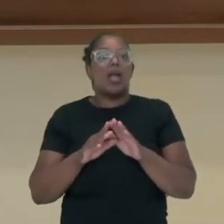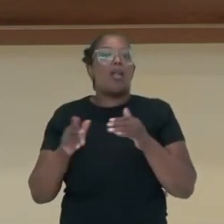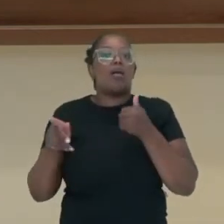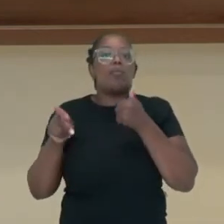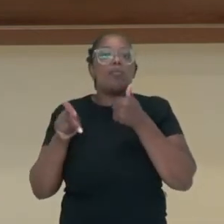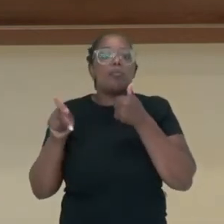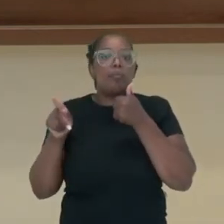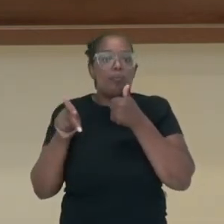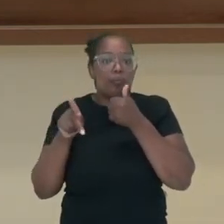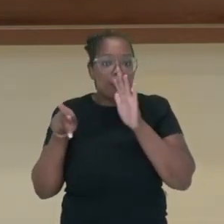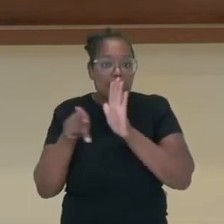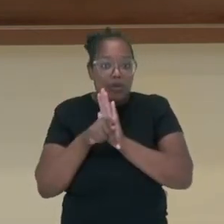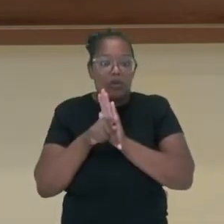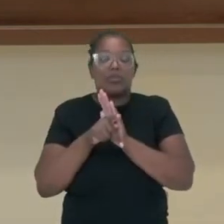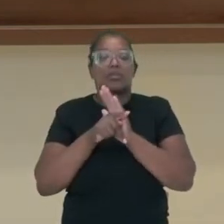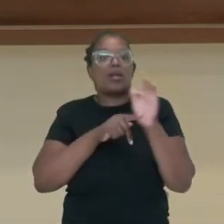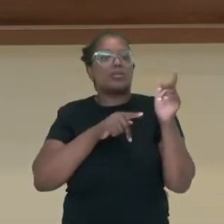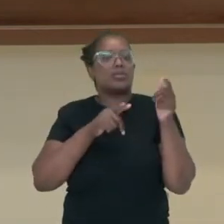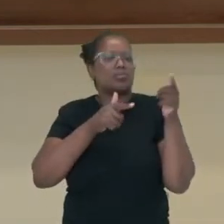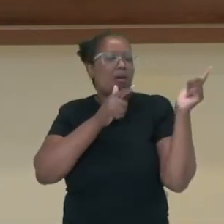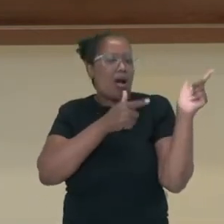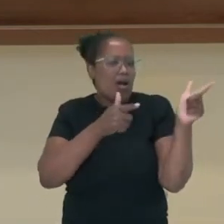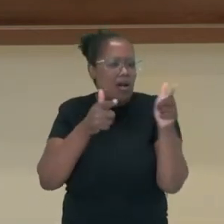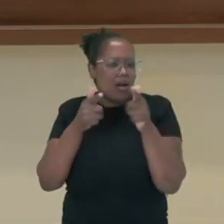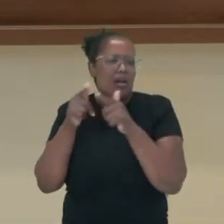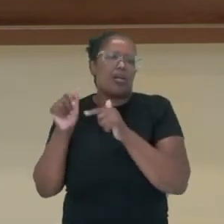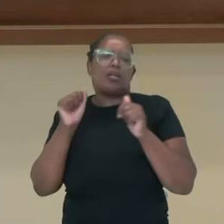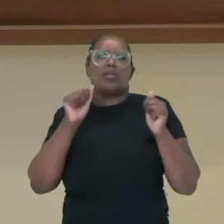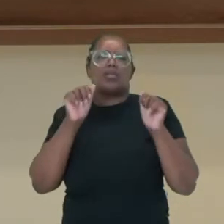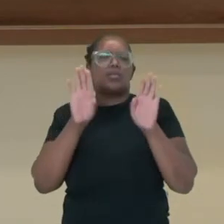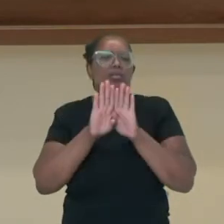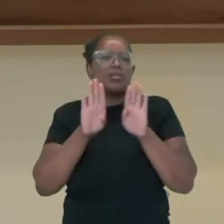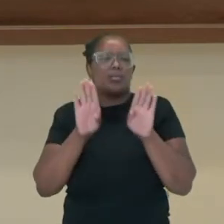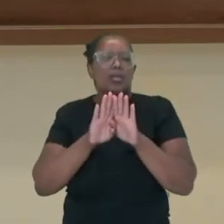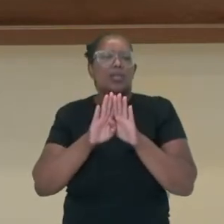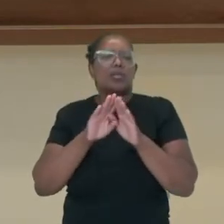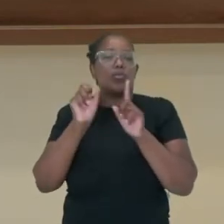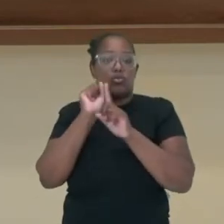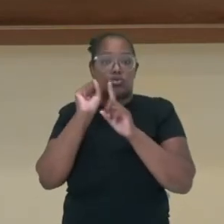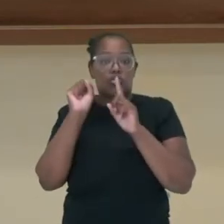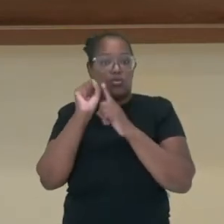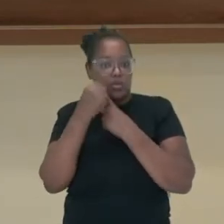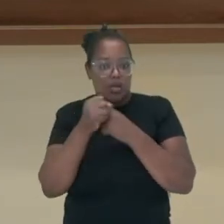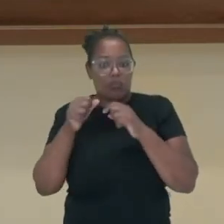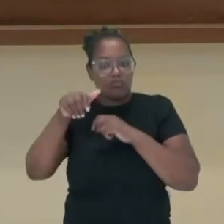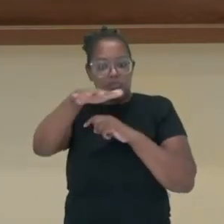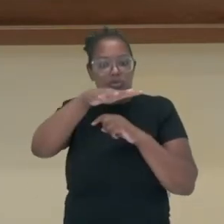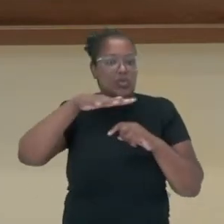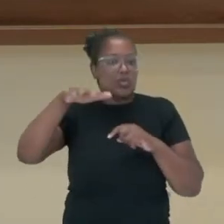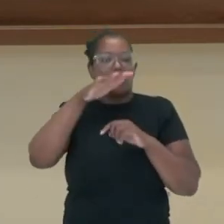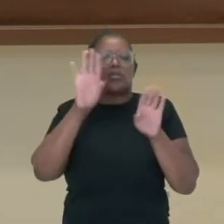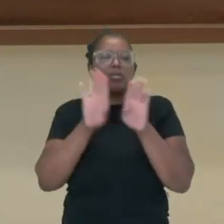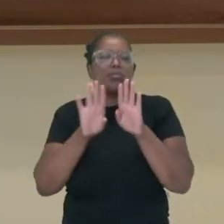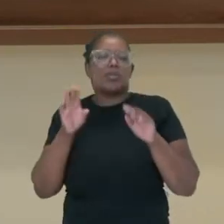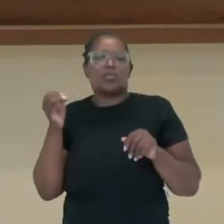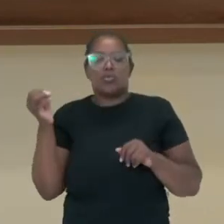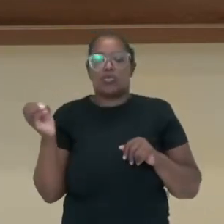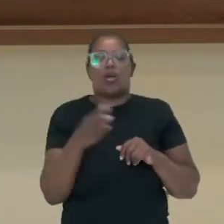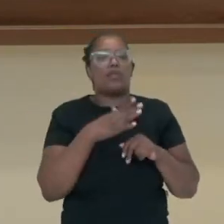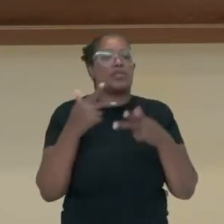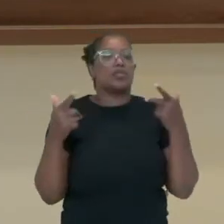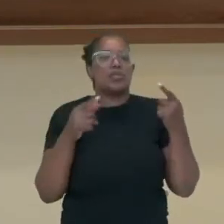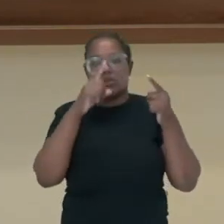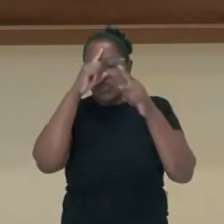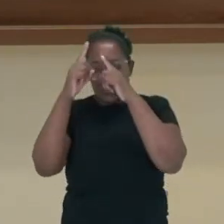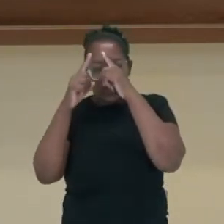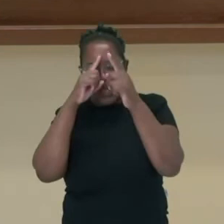serem desenvolvidas. O mesmo fazia a parte do socialismo, que também inventava novas metodologias bélicas